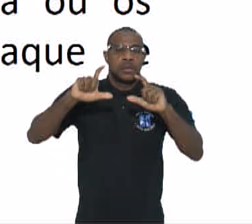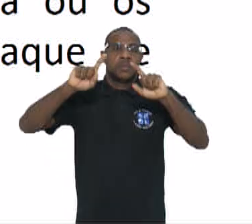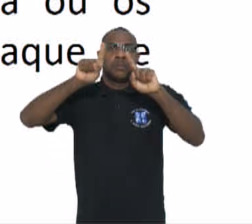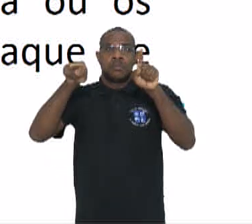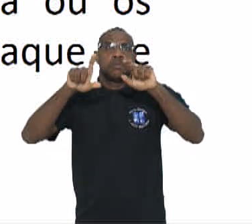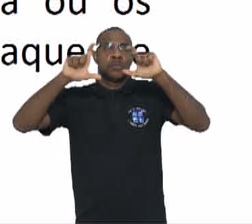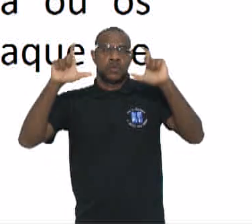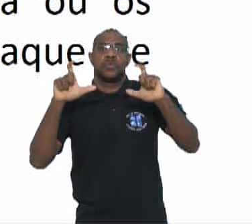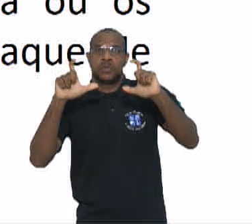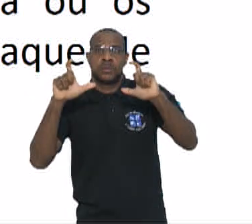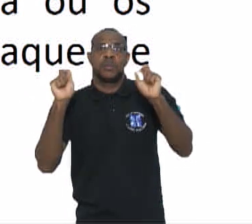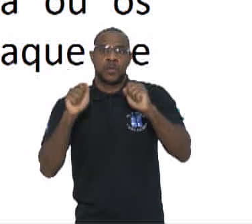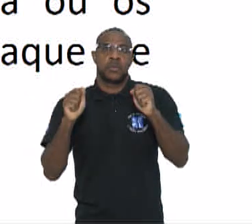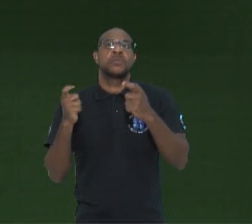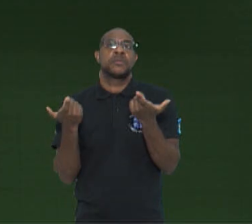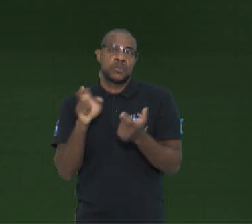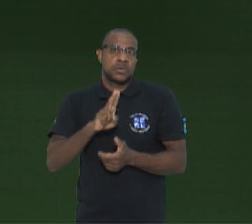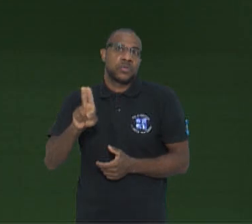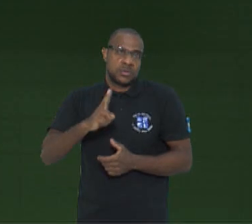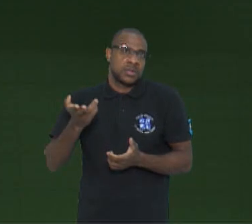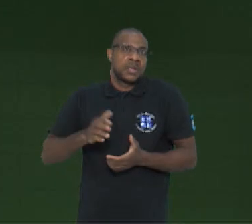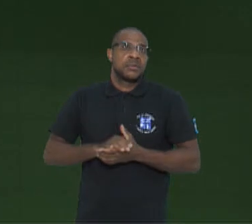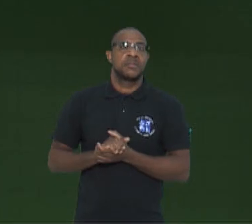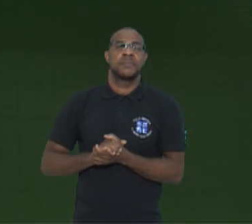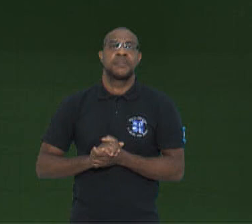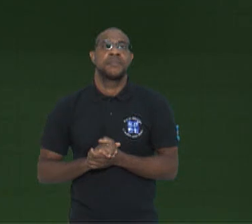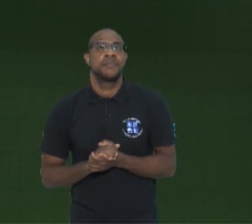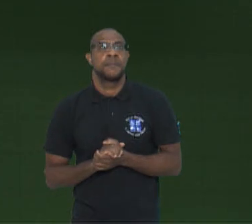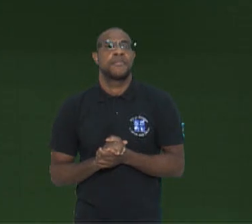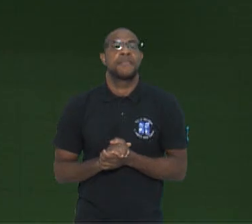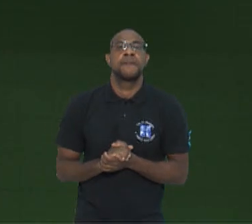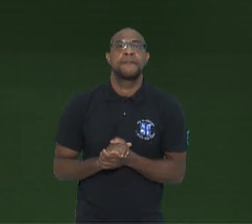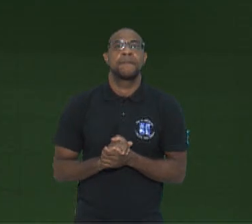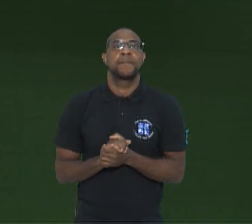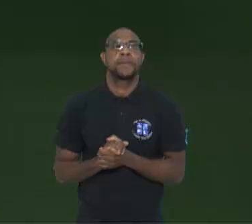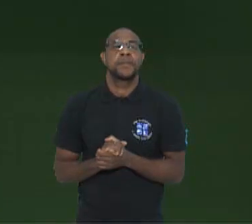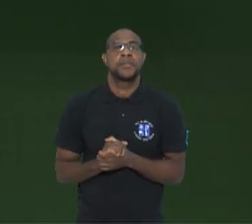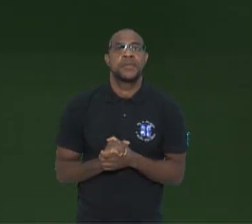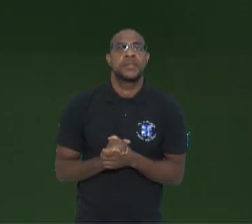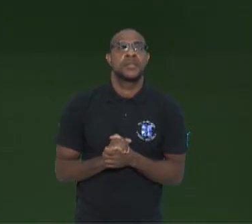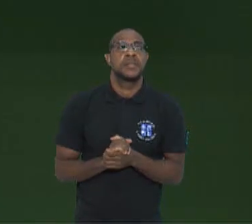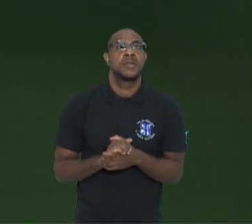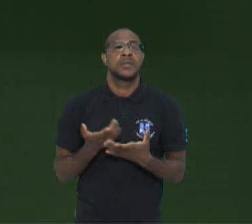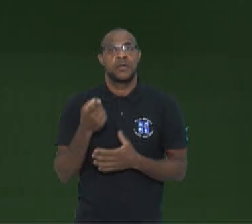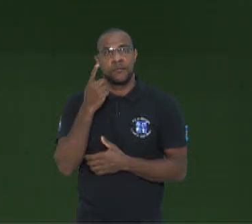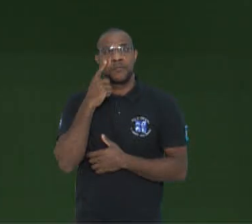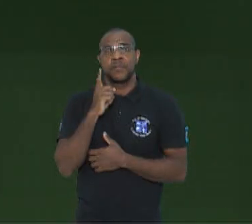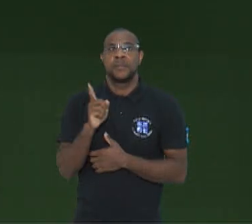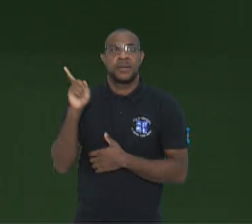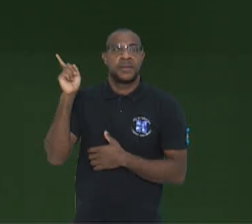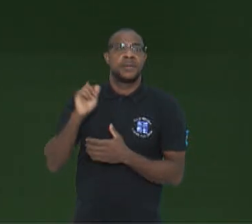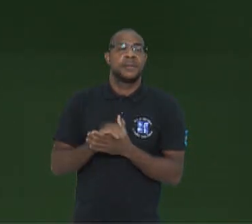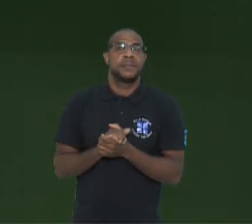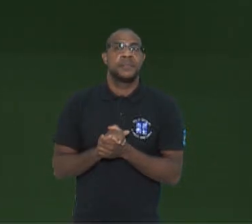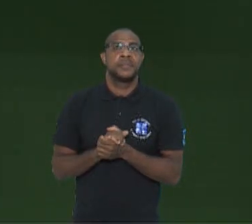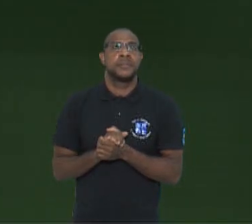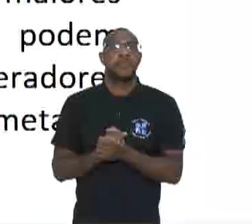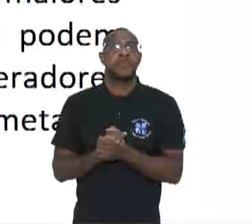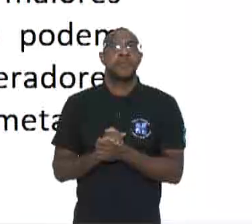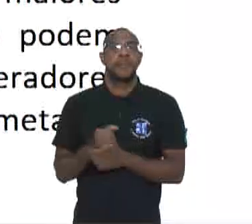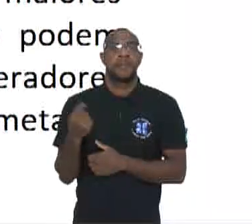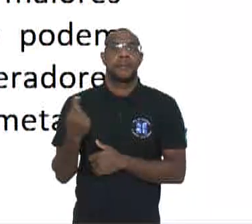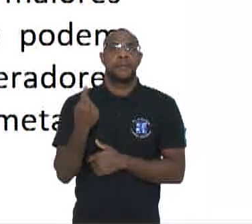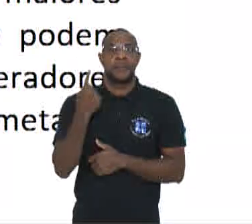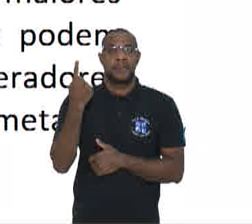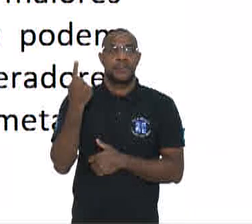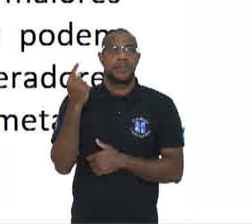orações intercaladas ou no destaque de alguma parte da frase, ok? Então, vamos lá. Primeira questão